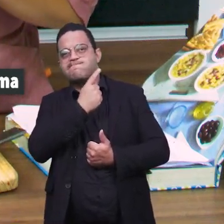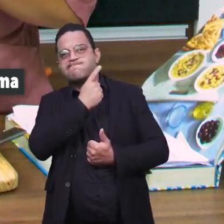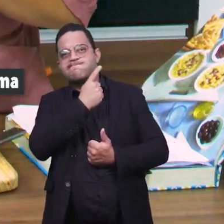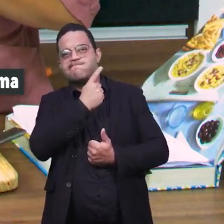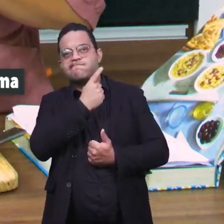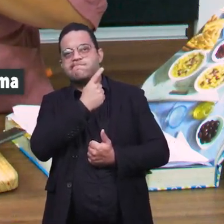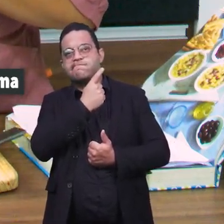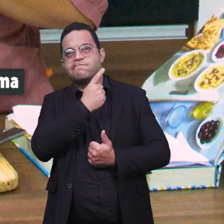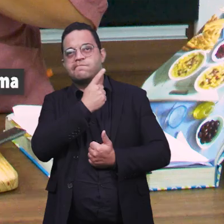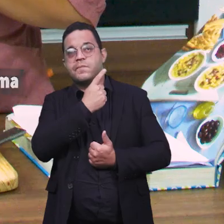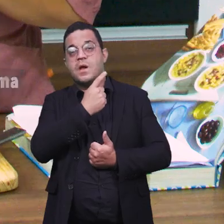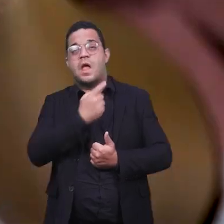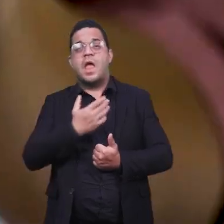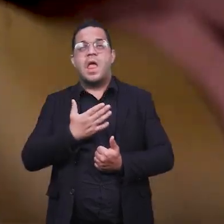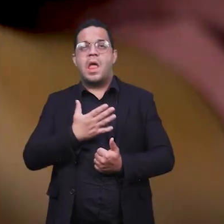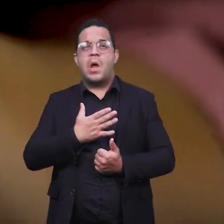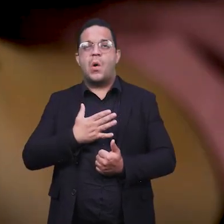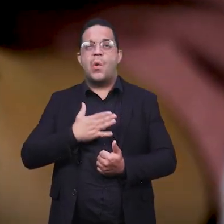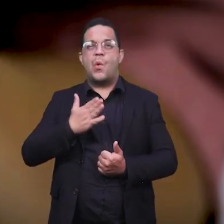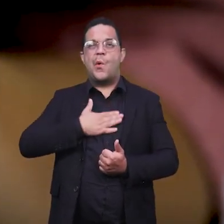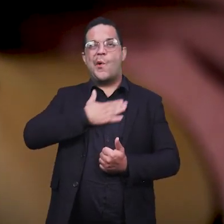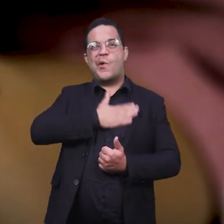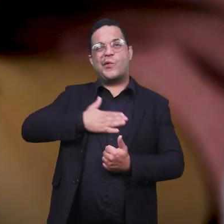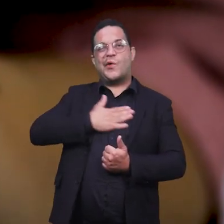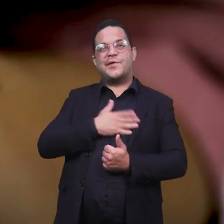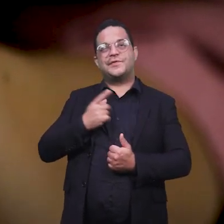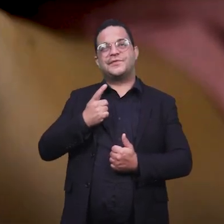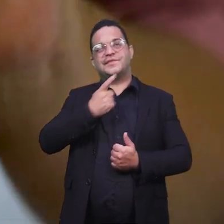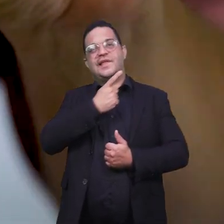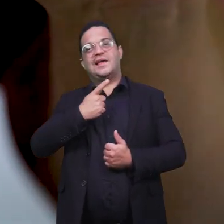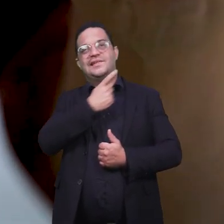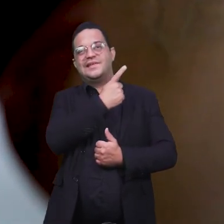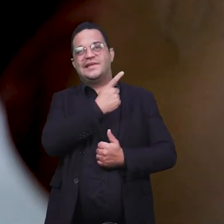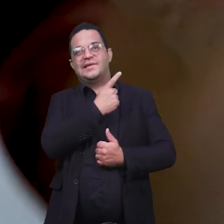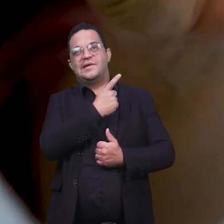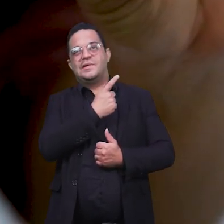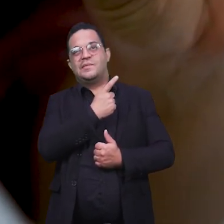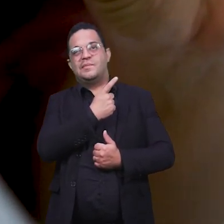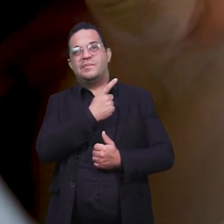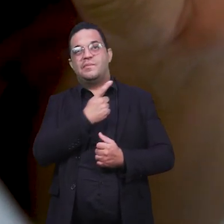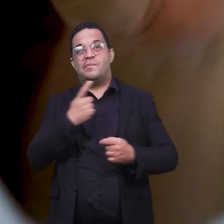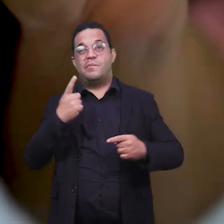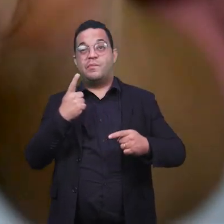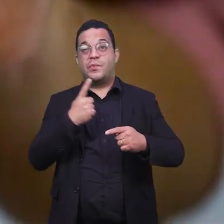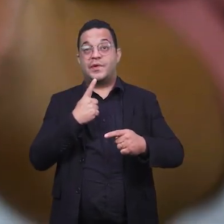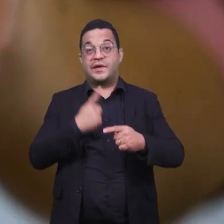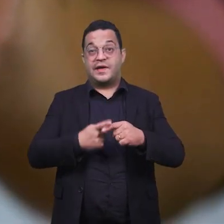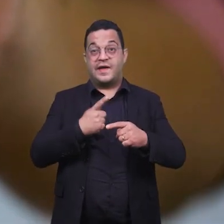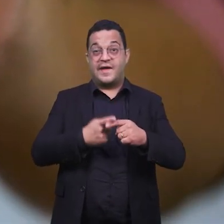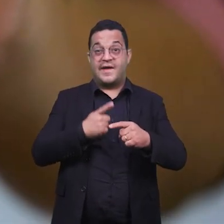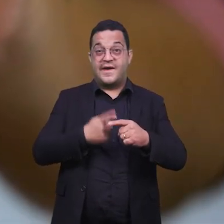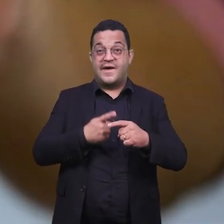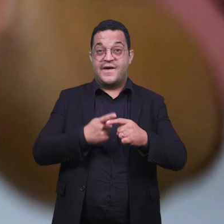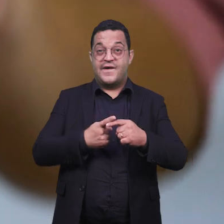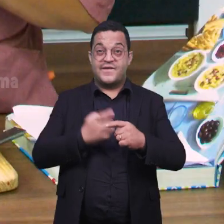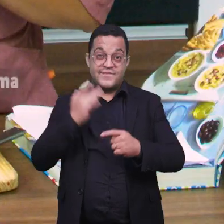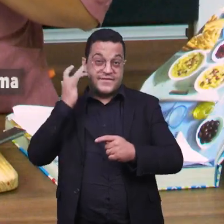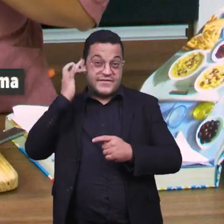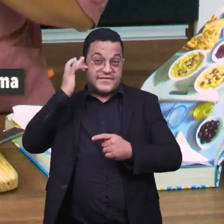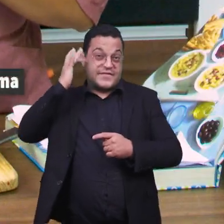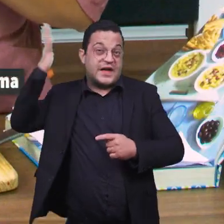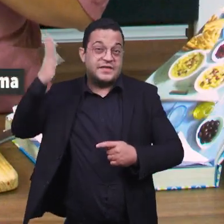Seu preferido? é o meu. Ele tem duas funções. Esse daqui veio para facilitar a vida de muita